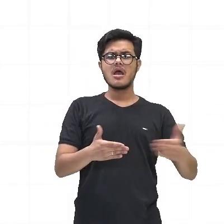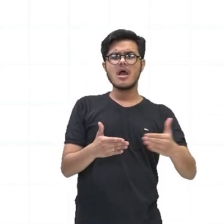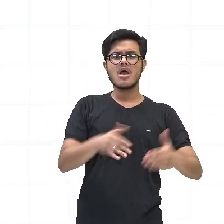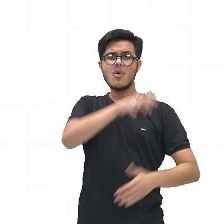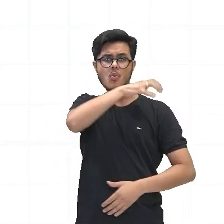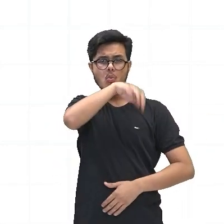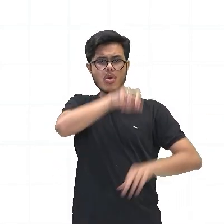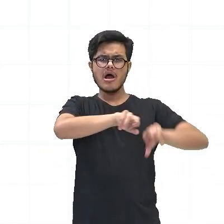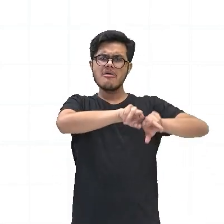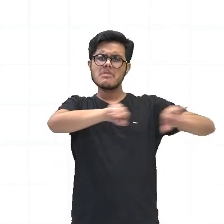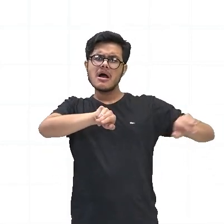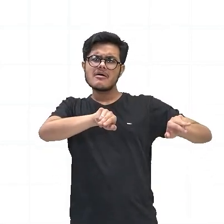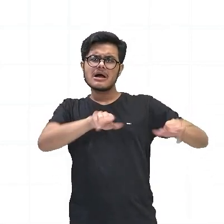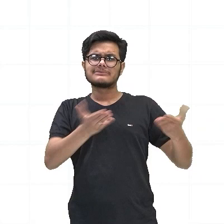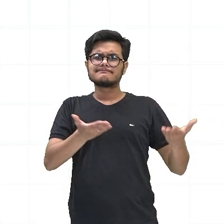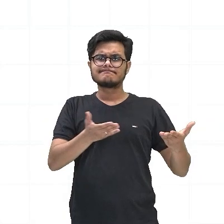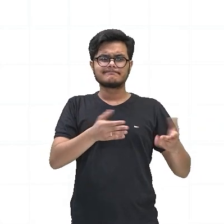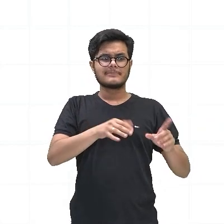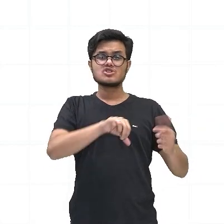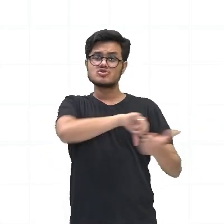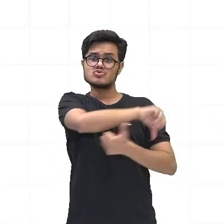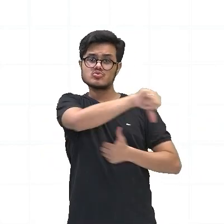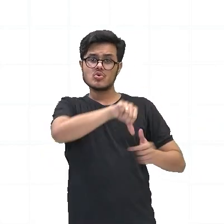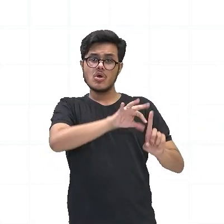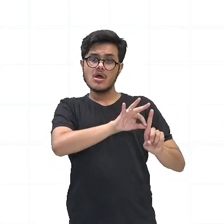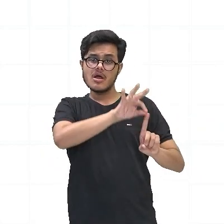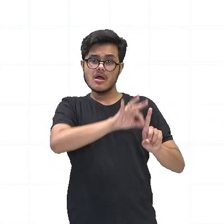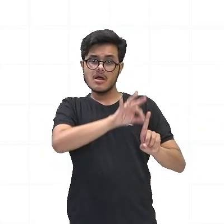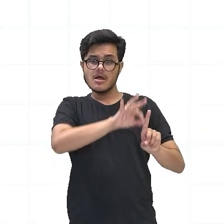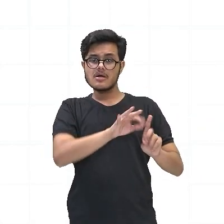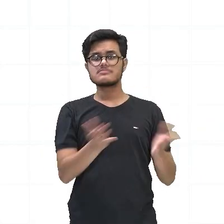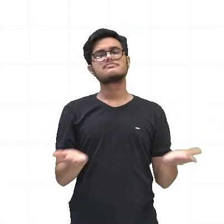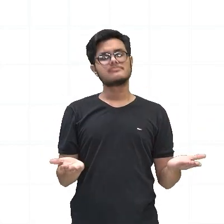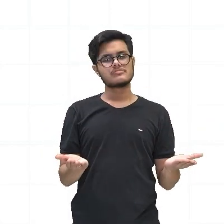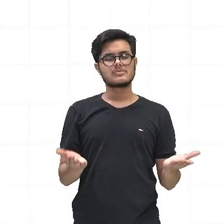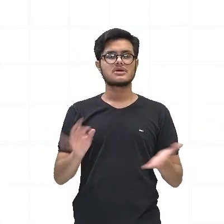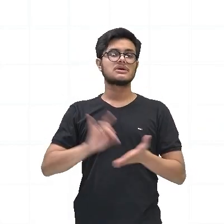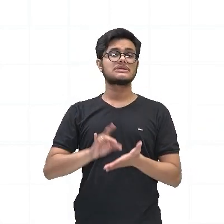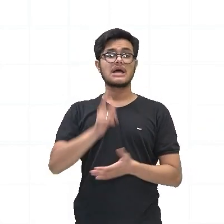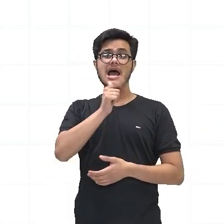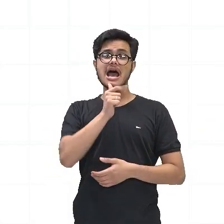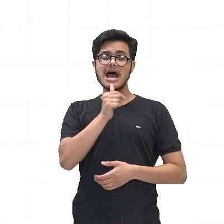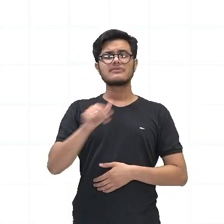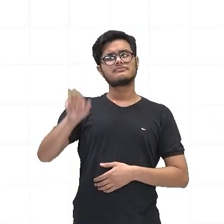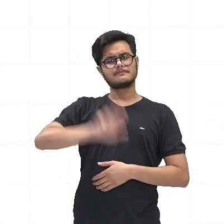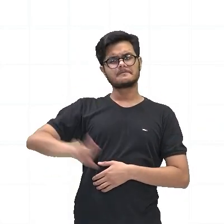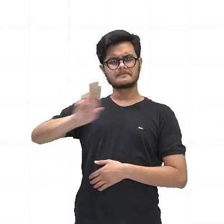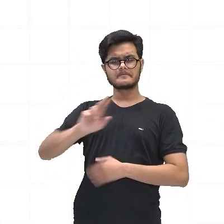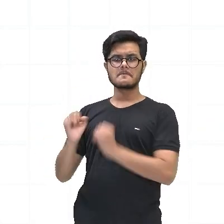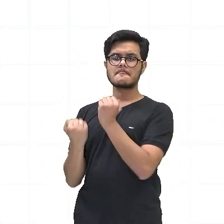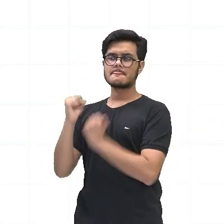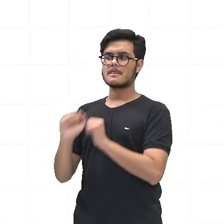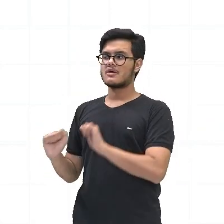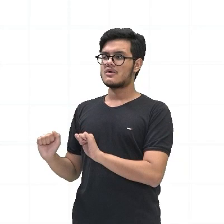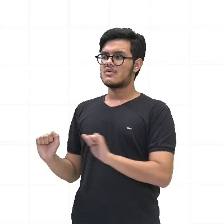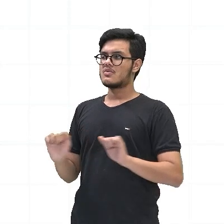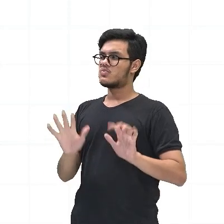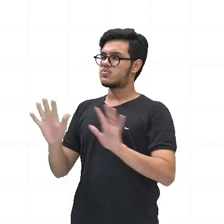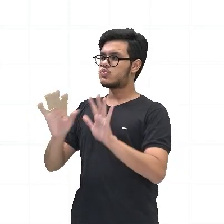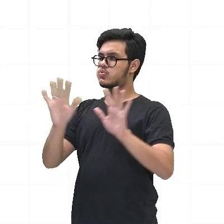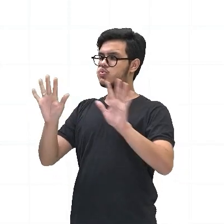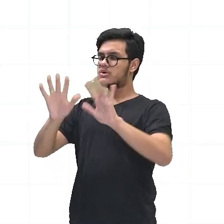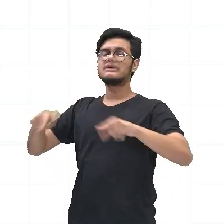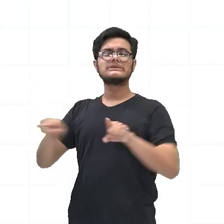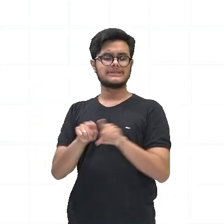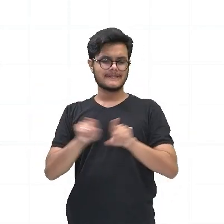das espécies aquáticas. E o consumo de grande quantidade de água para produzir o vapor necessário também vai ser